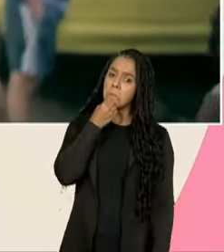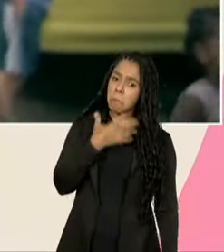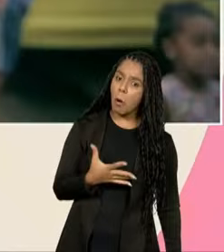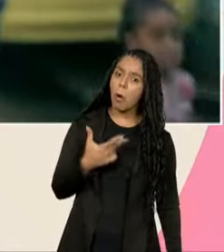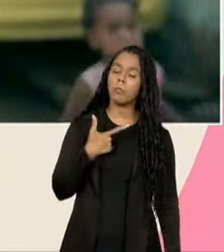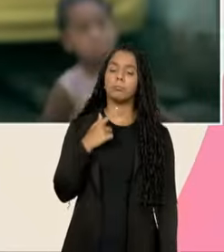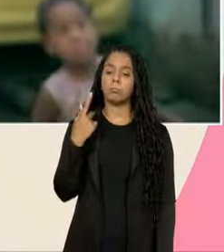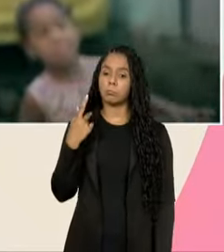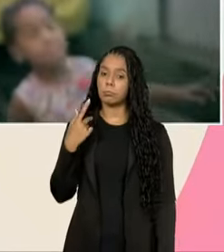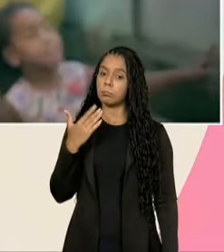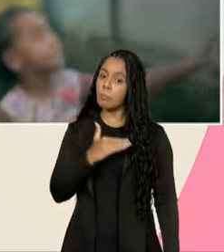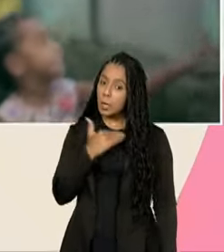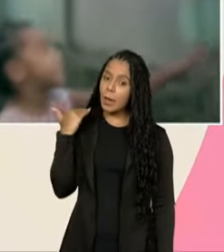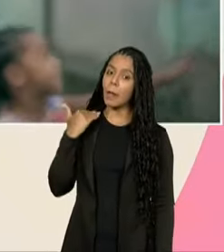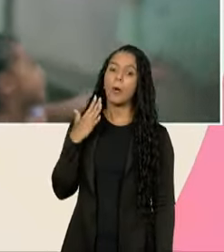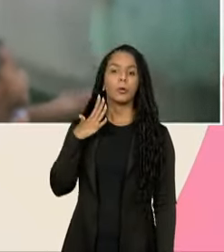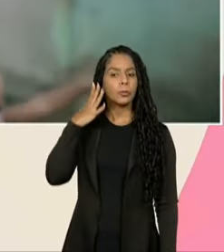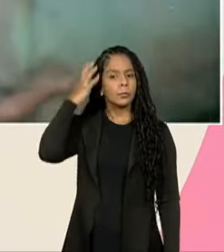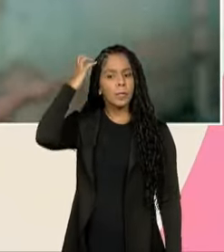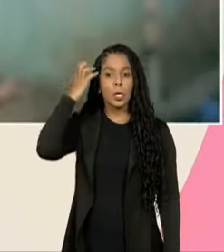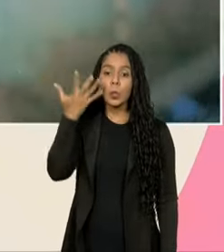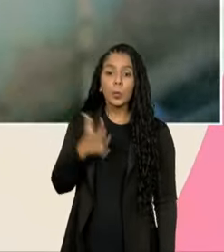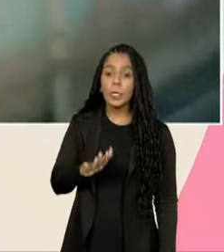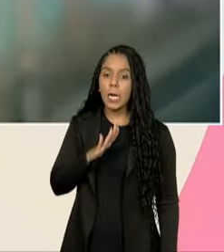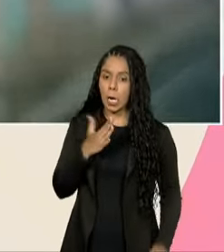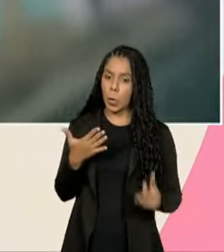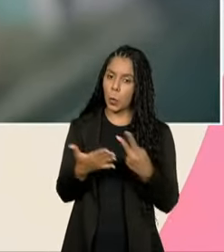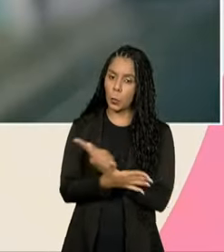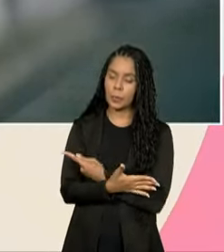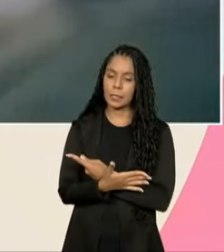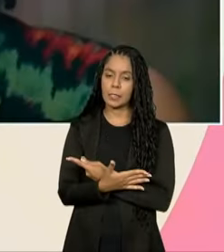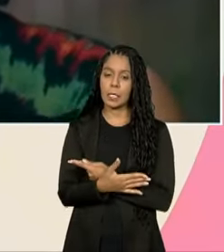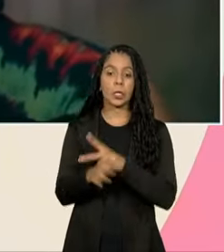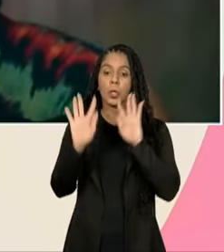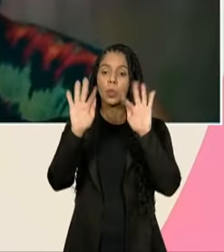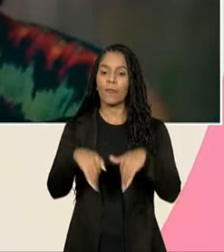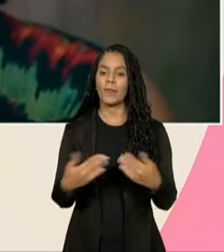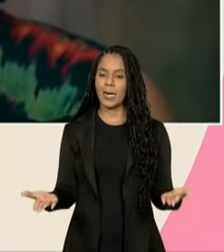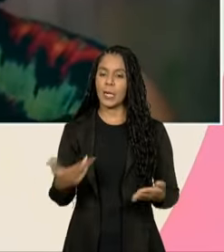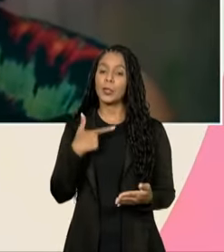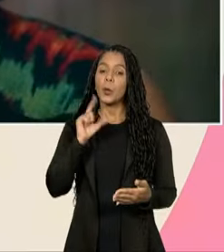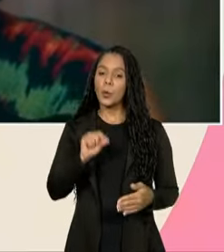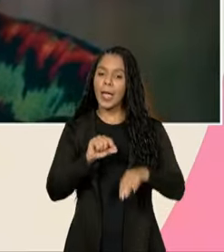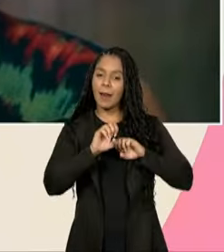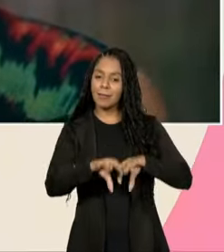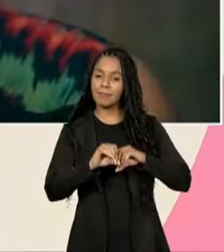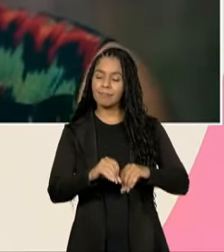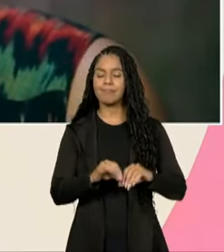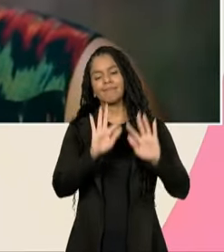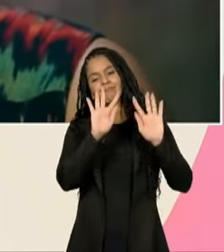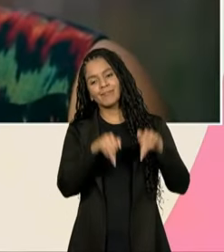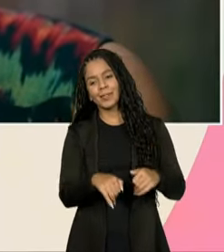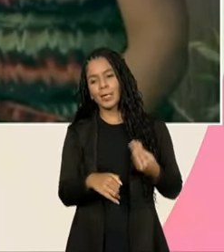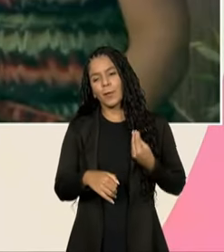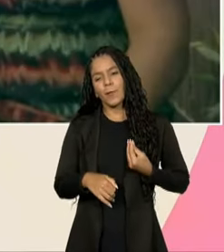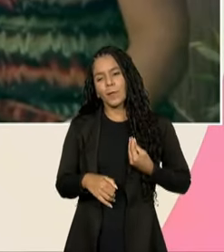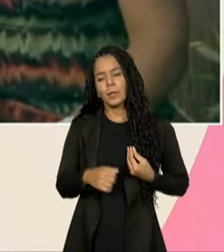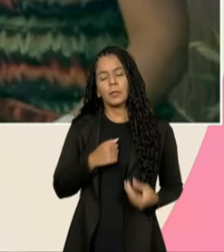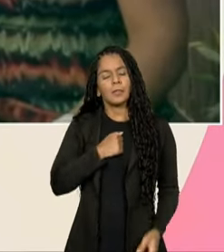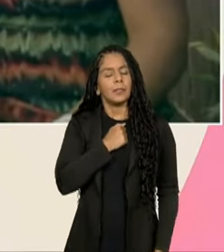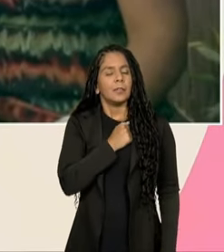sua morte, né, que ninguém queria que acontecesse, não encerrou, né? Encerrou uma convivência, uma